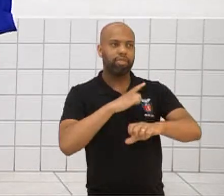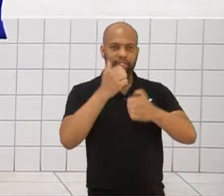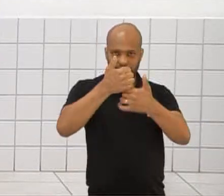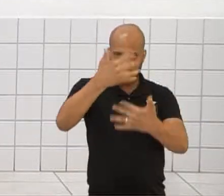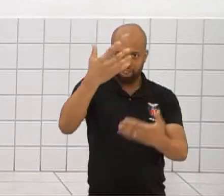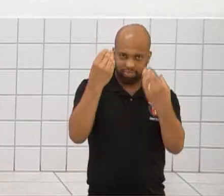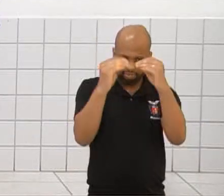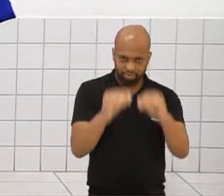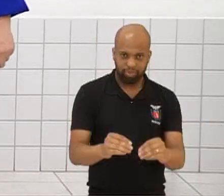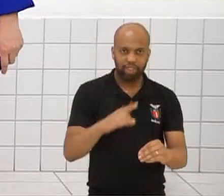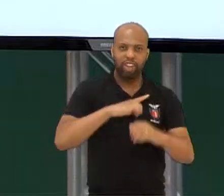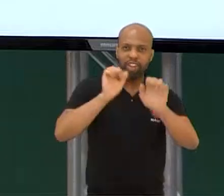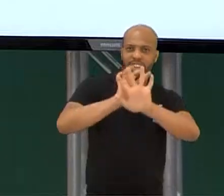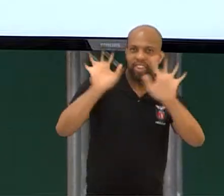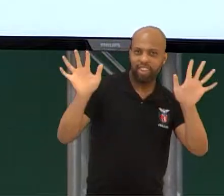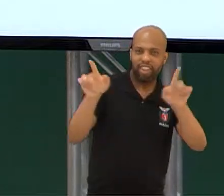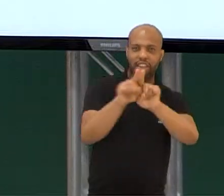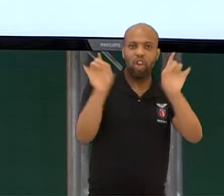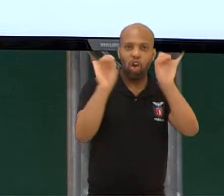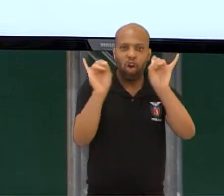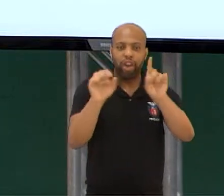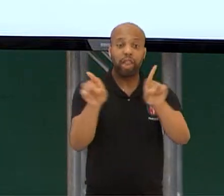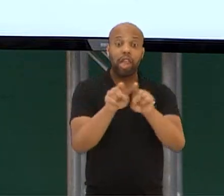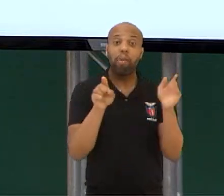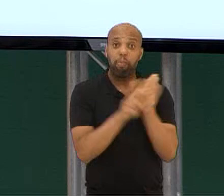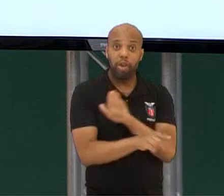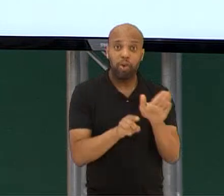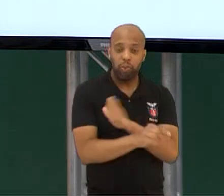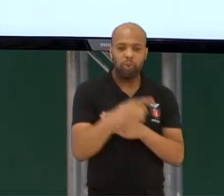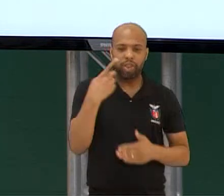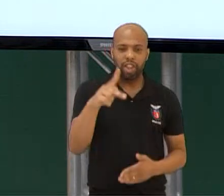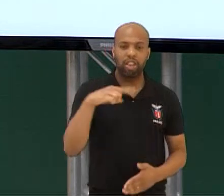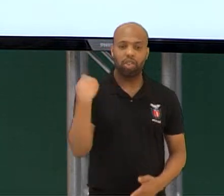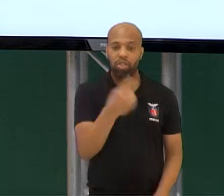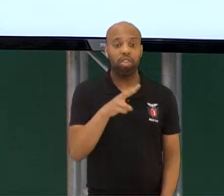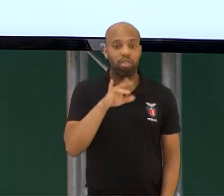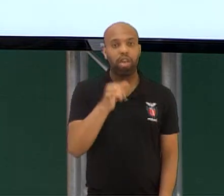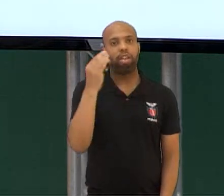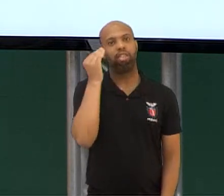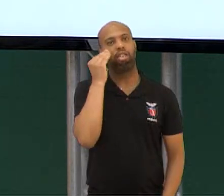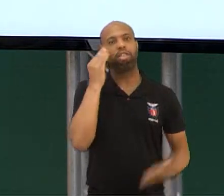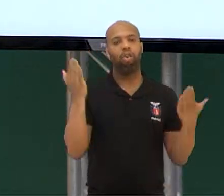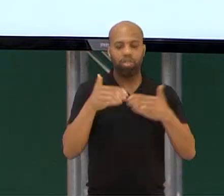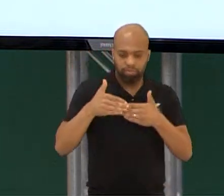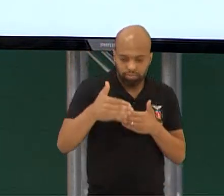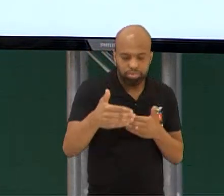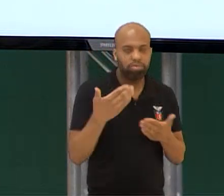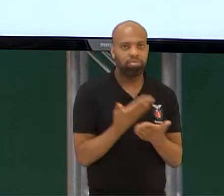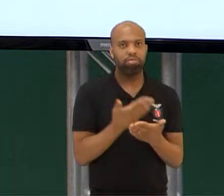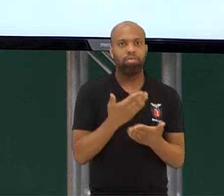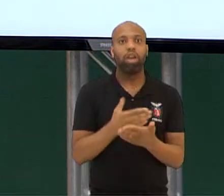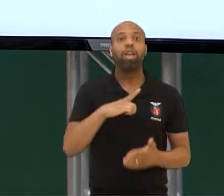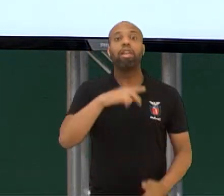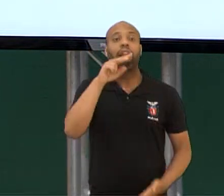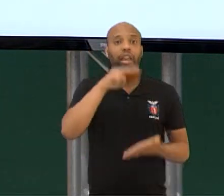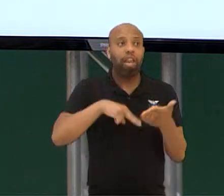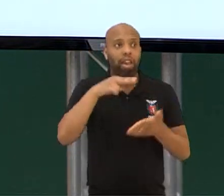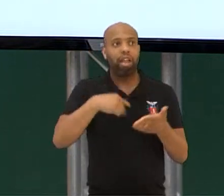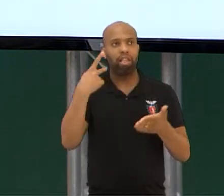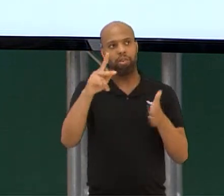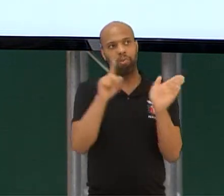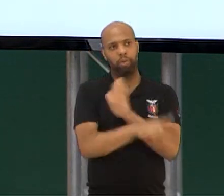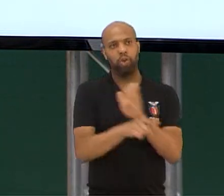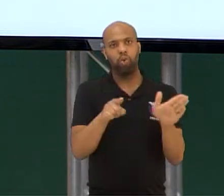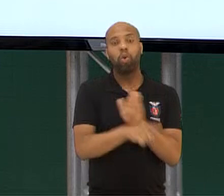ali pelo chat sua saudação, seu salve, né, a sua pergunta. Nós estaremos, no possível, aqui no decorrer da aula, solucionando, lendo seus recados. Você que está